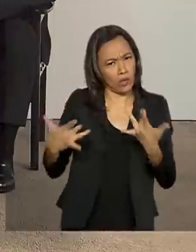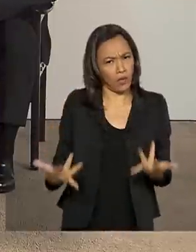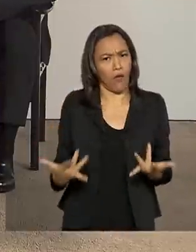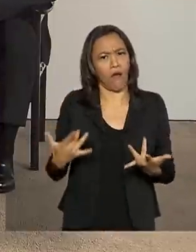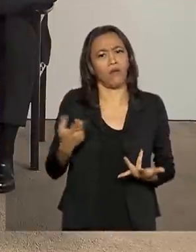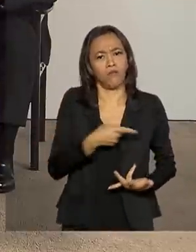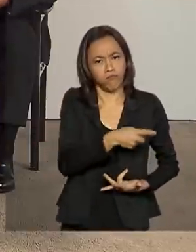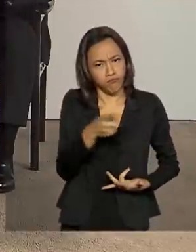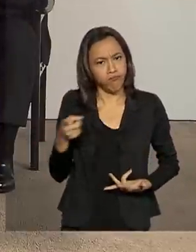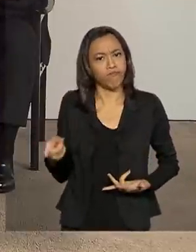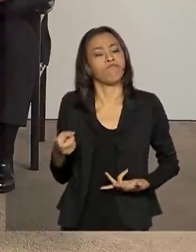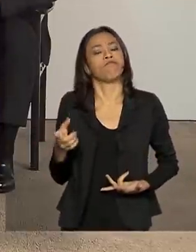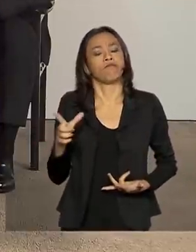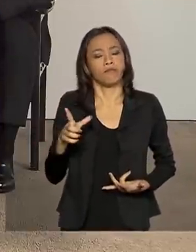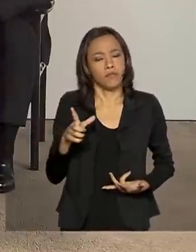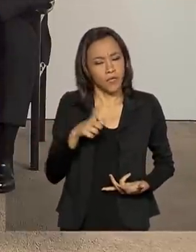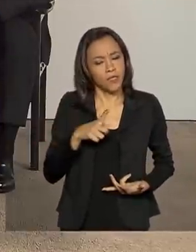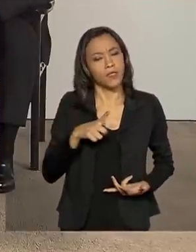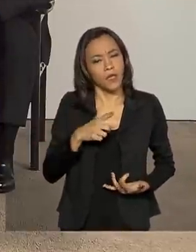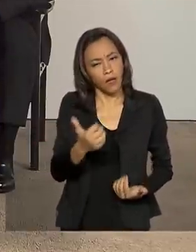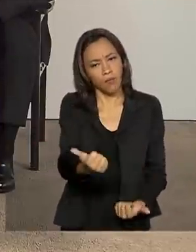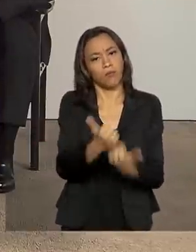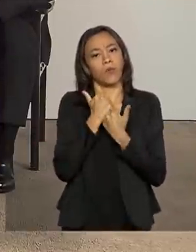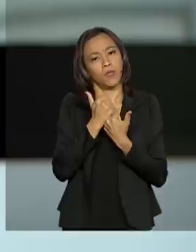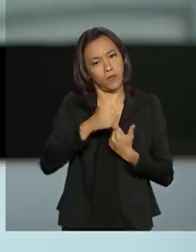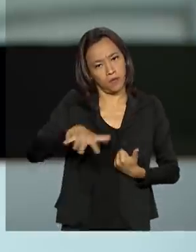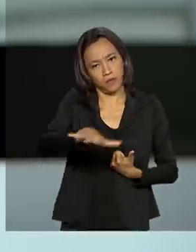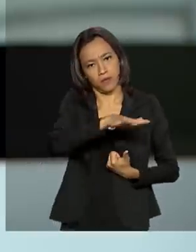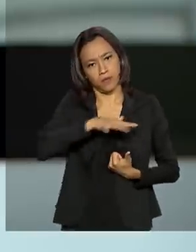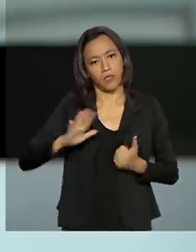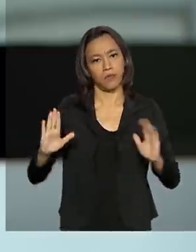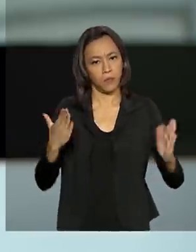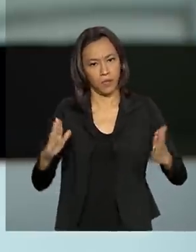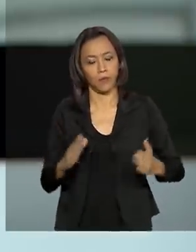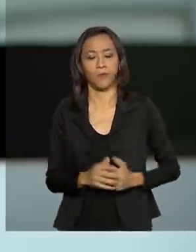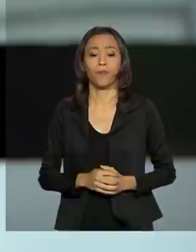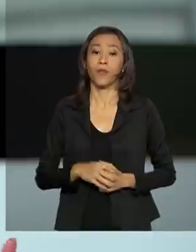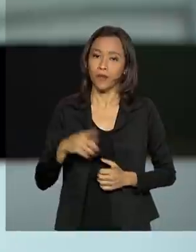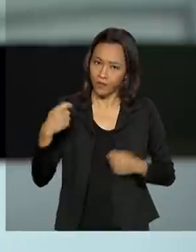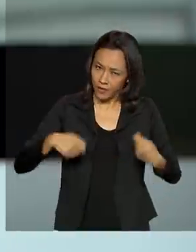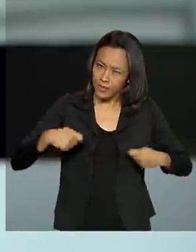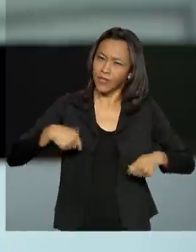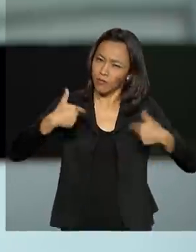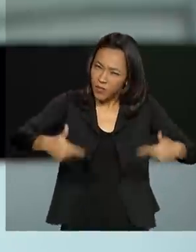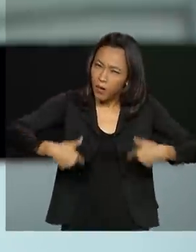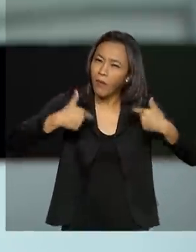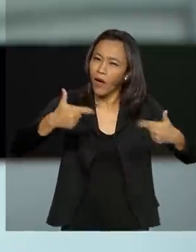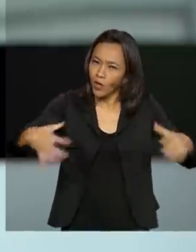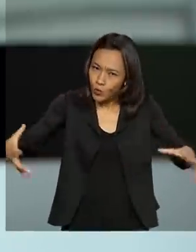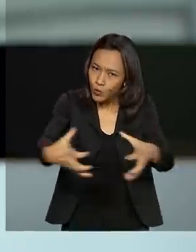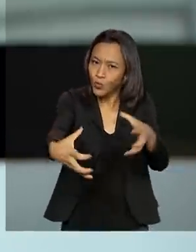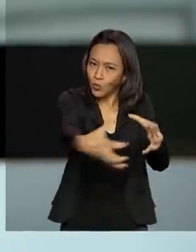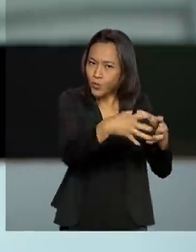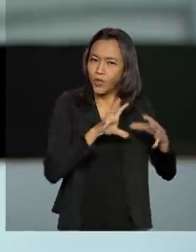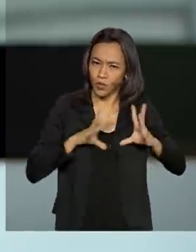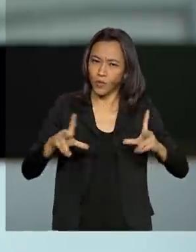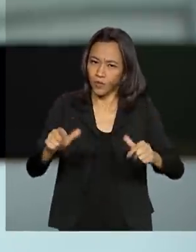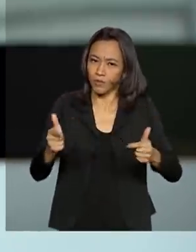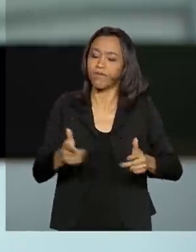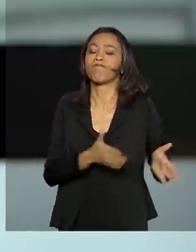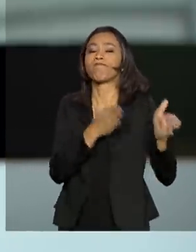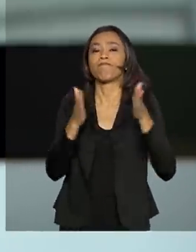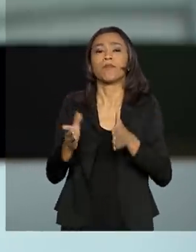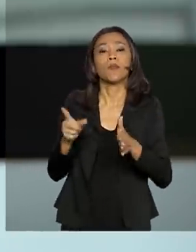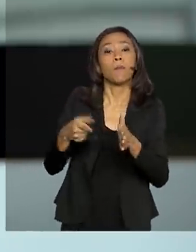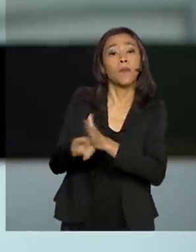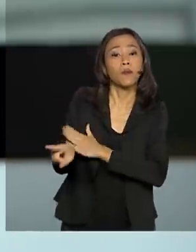muito solidária, está dando a sua contribuição nesse momento. Tem que ser um trabalho conjunto de solidariedade. De todos. De todos, né? E, ministro,